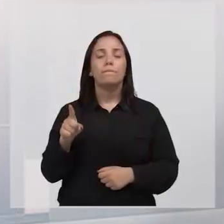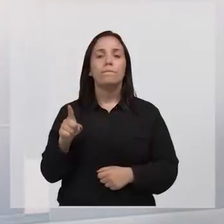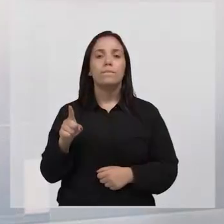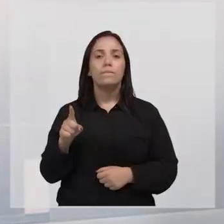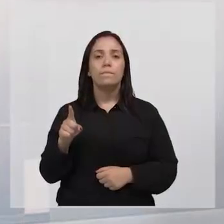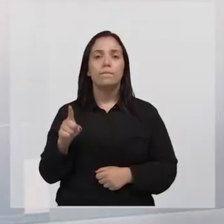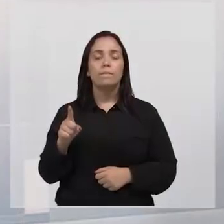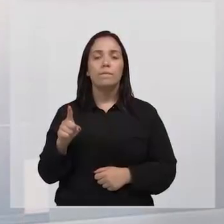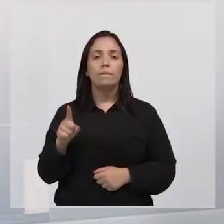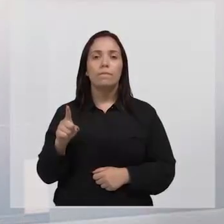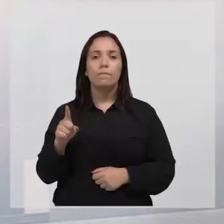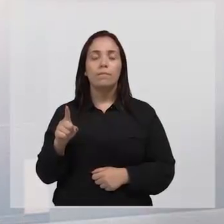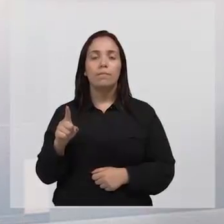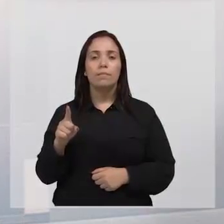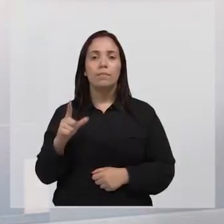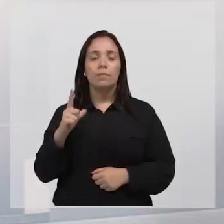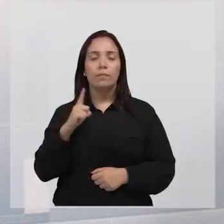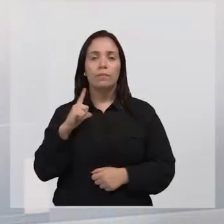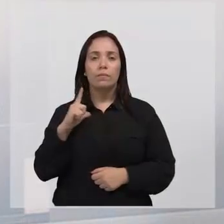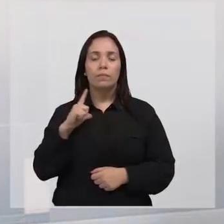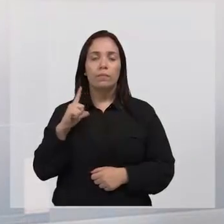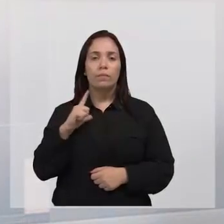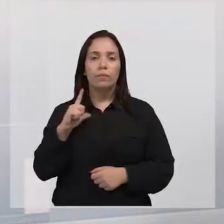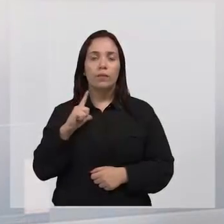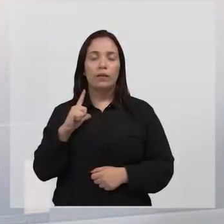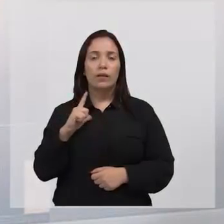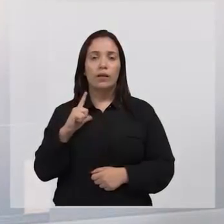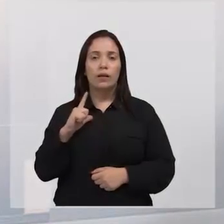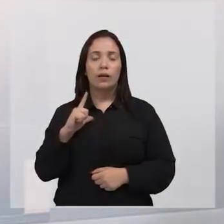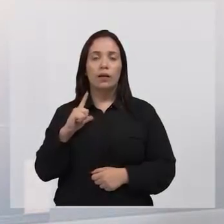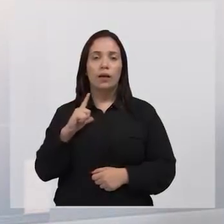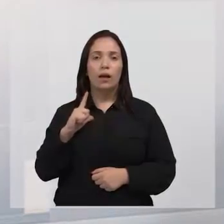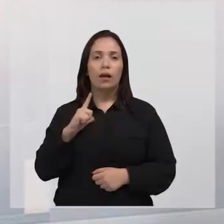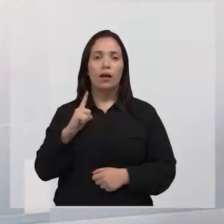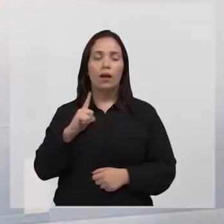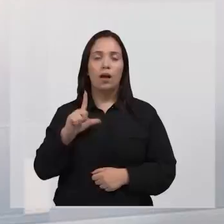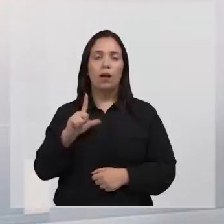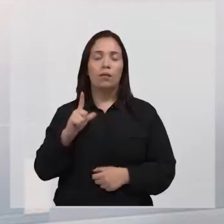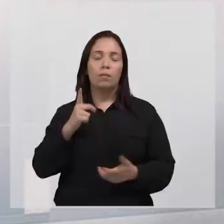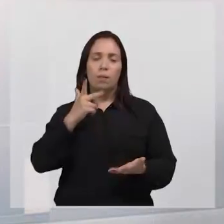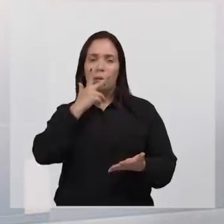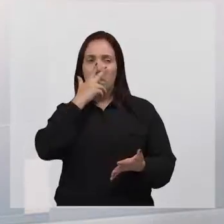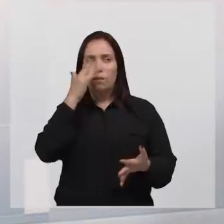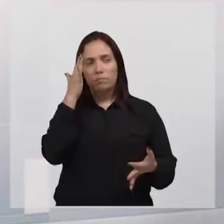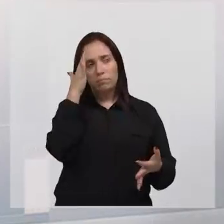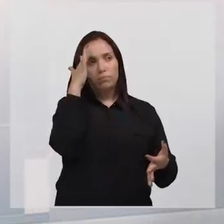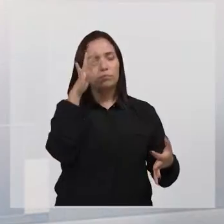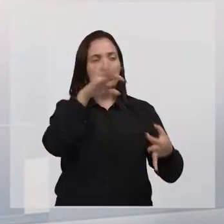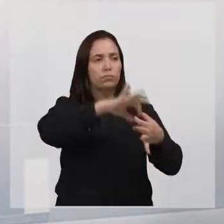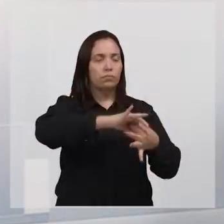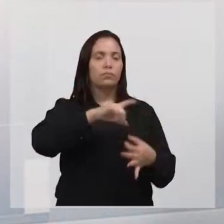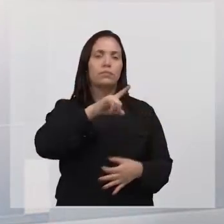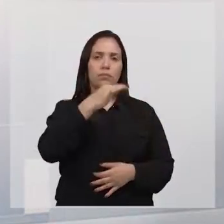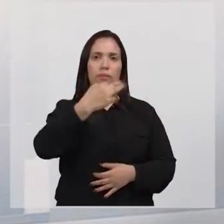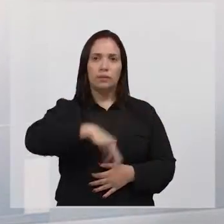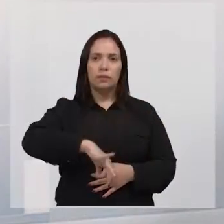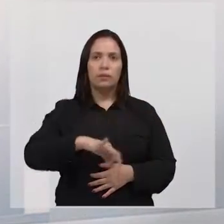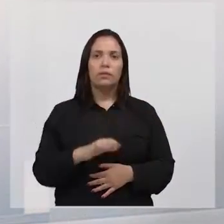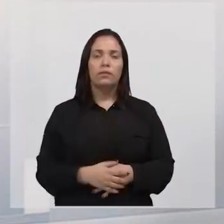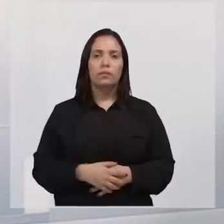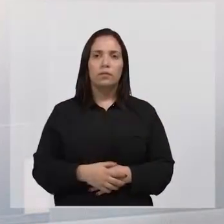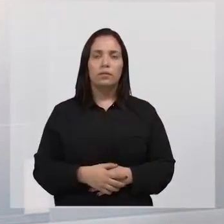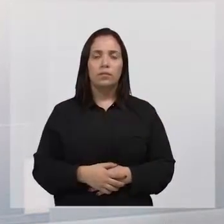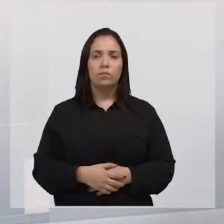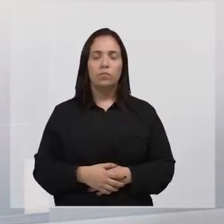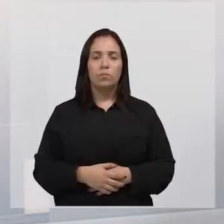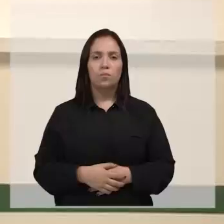A sua teoria não é uma teoria em vão, não. Tem uma certa lógica. E me responda uma coisa, você que trabalha com pesquisa,